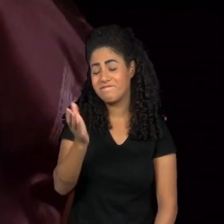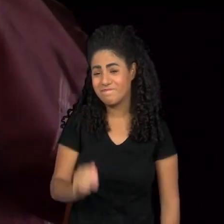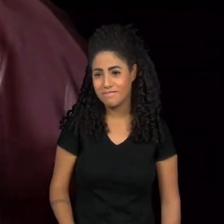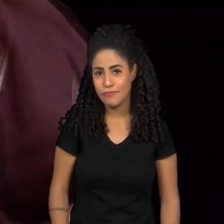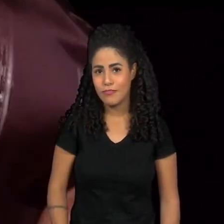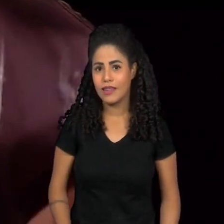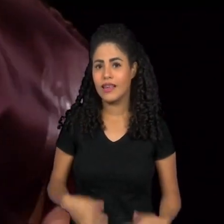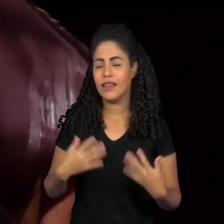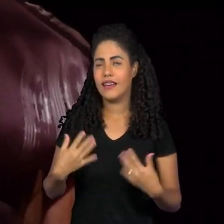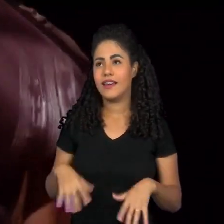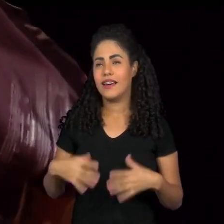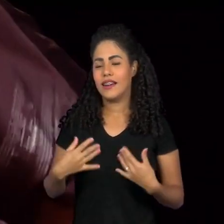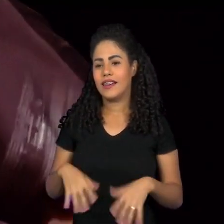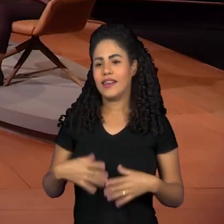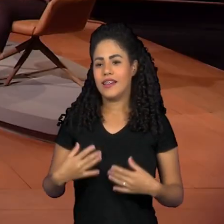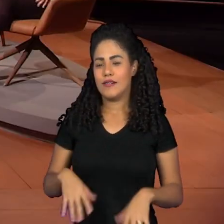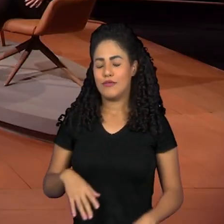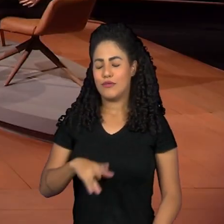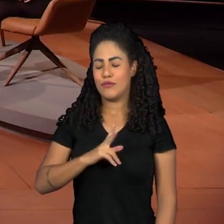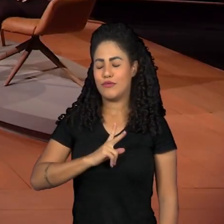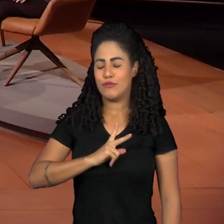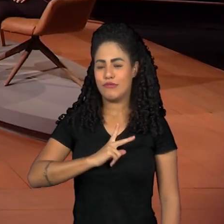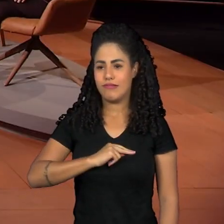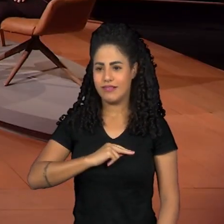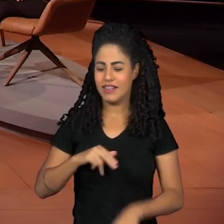Enfim, falarem com eles.